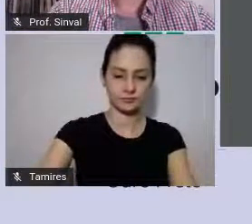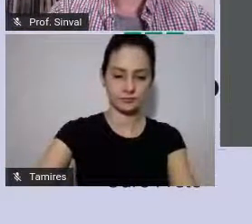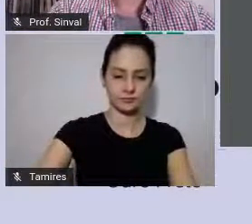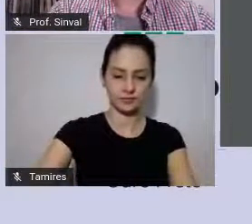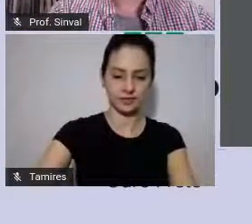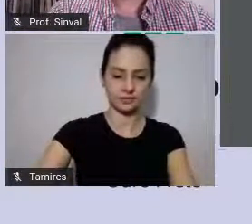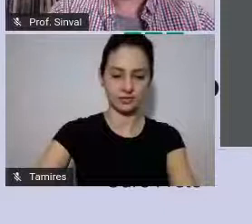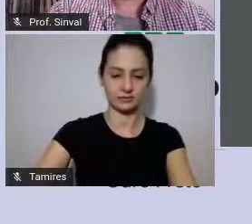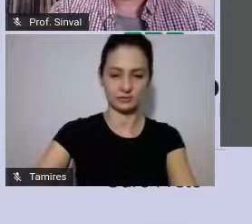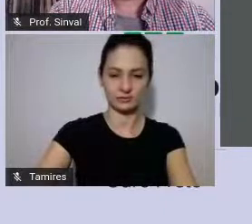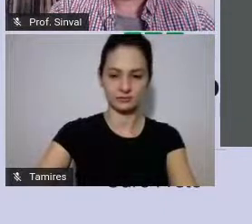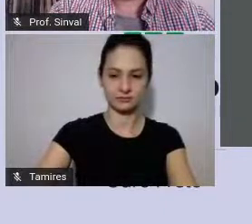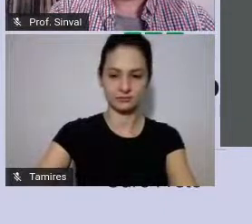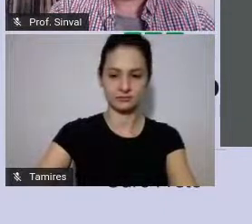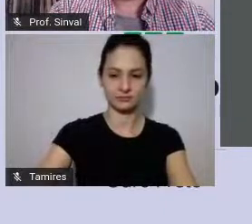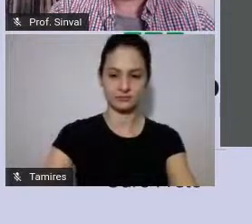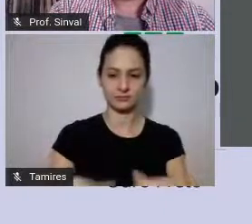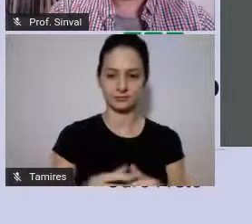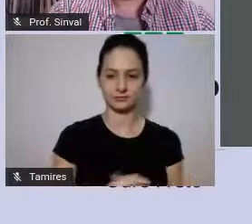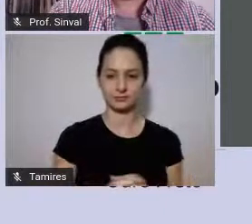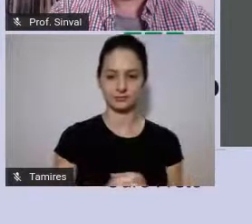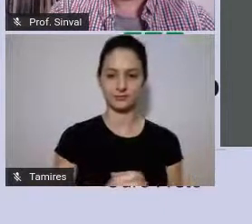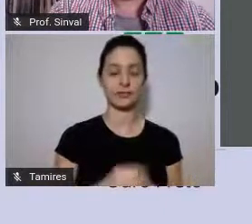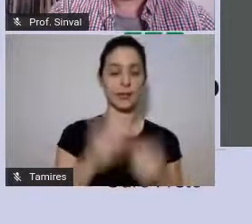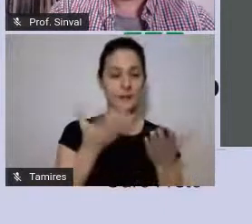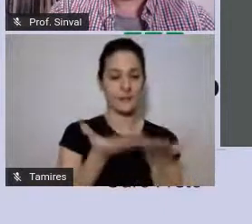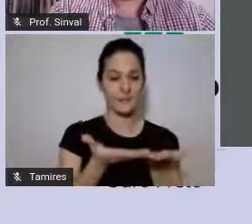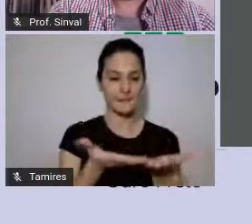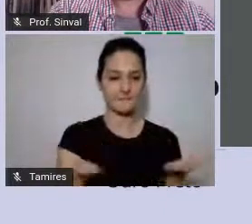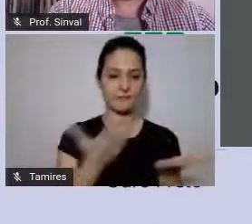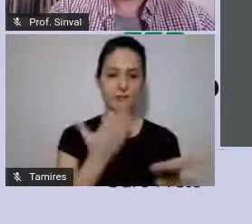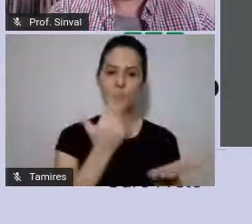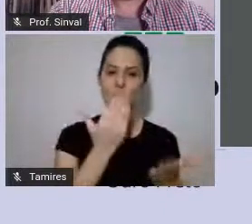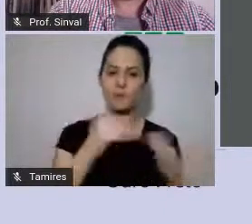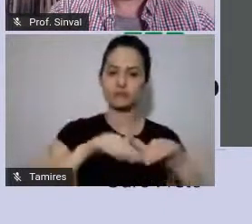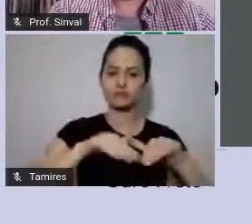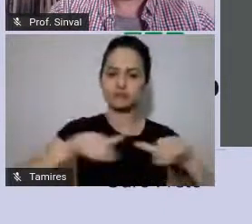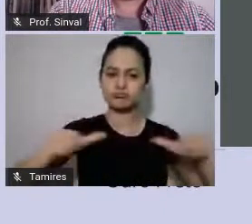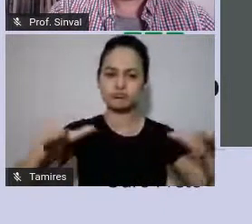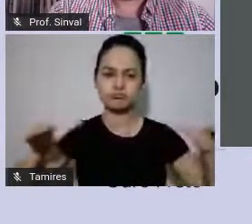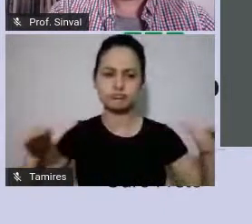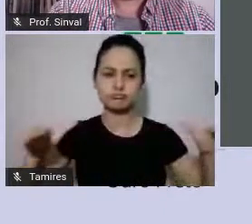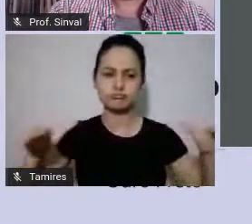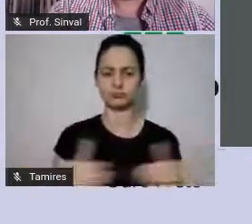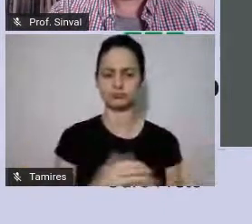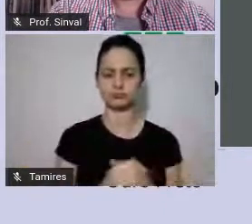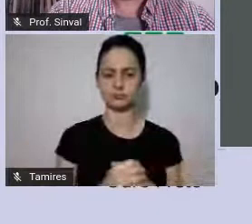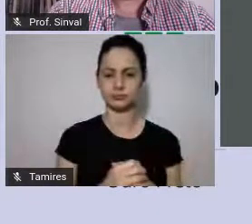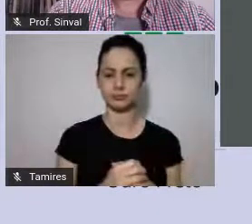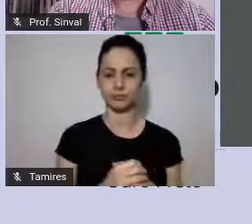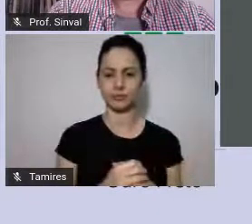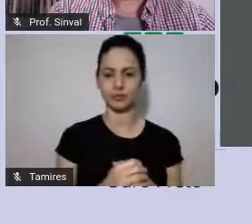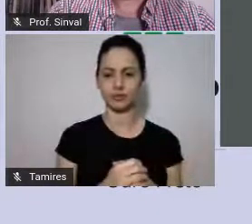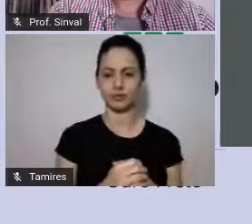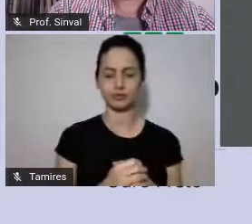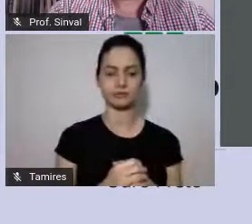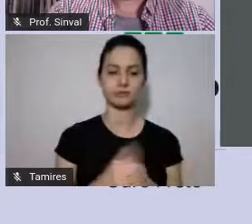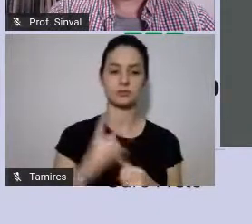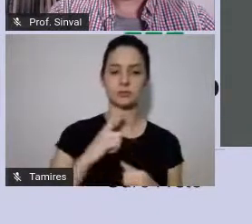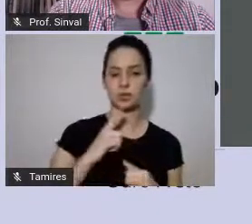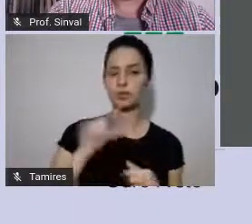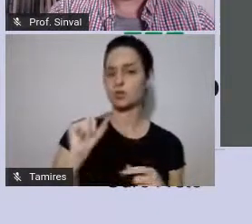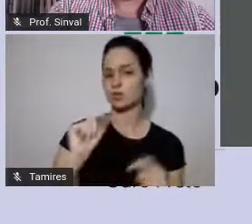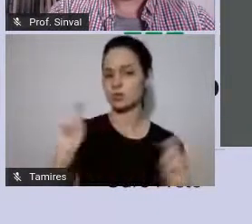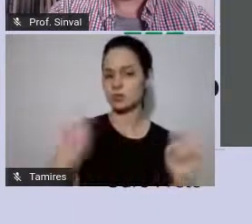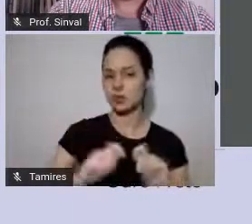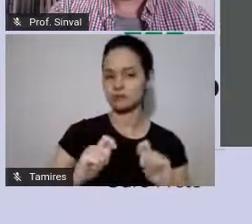Já a mesa ordinária, o jantar ordinário, né, que o Nassau fala, que ocorria em seu palácio, ele servia para a manutenção da